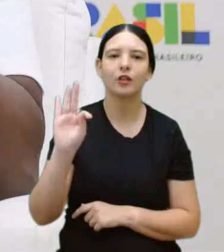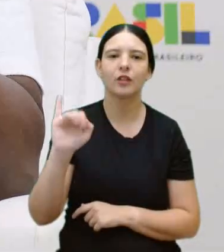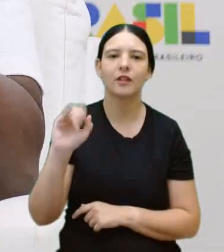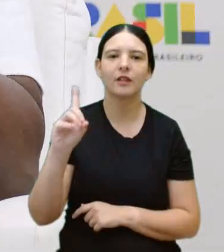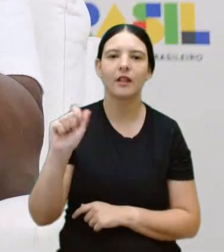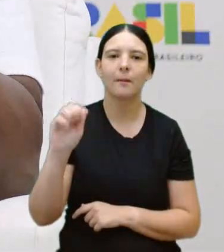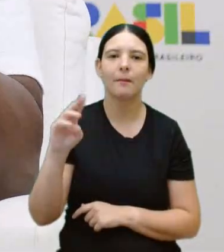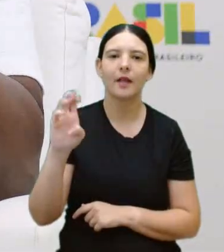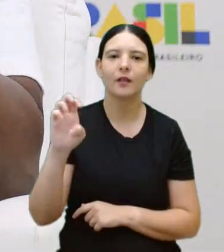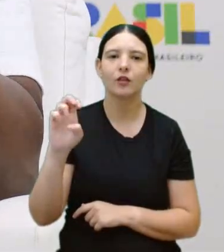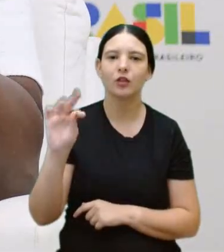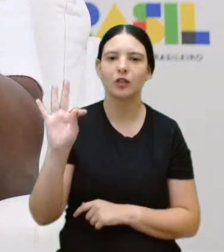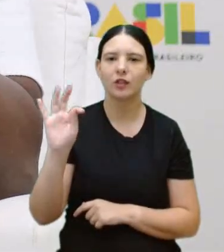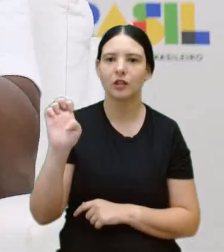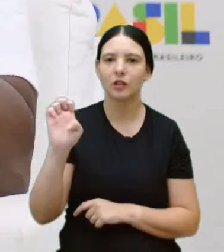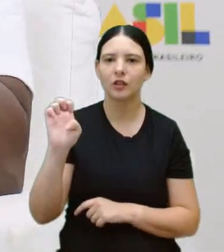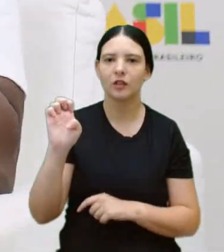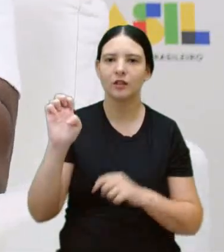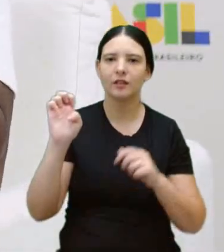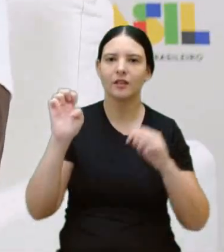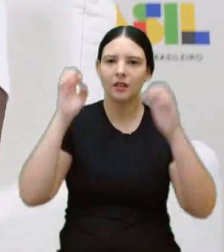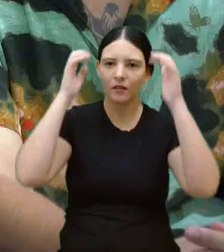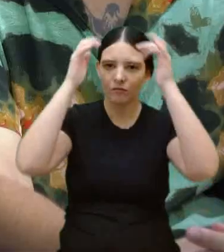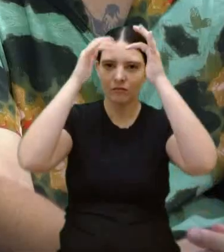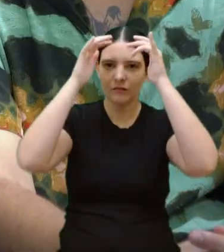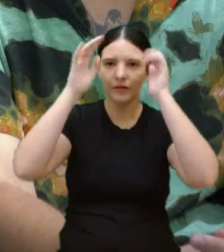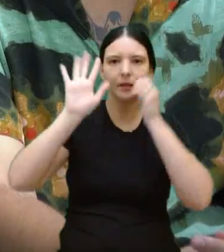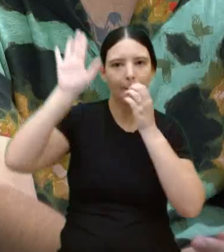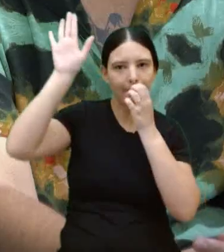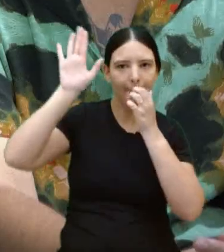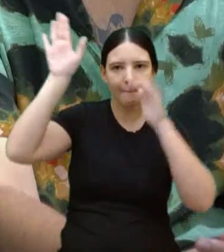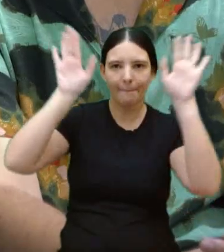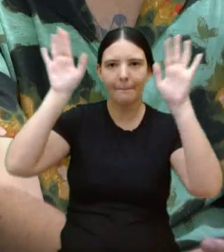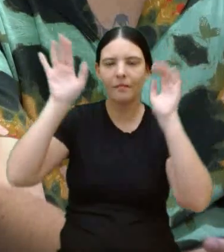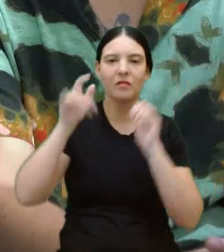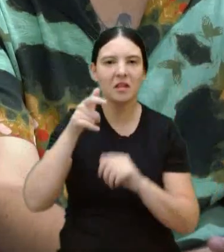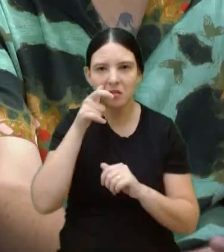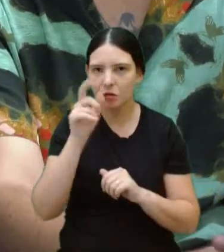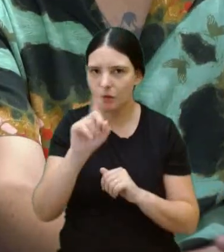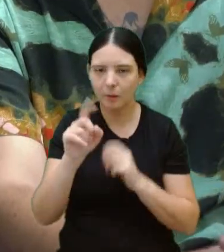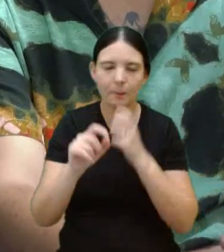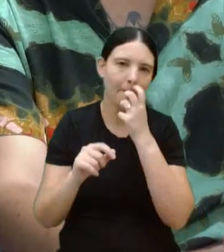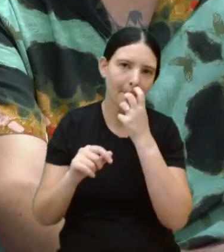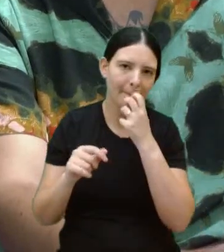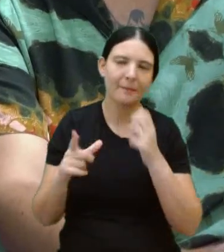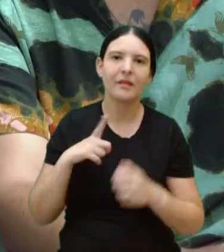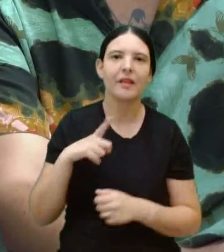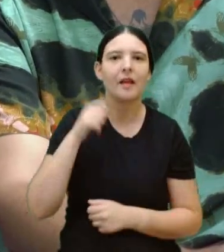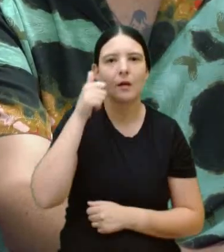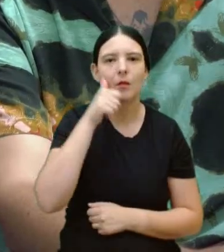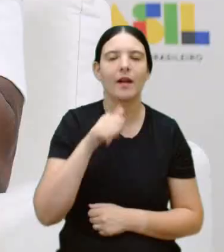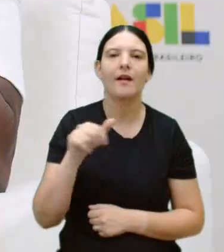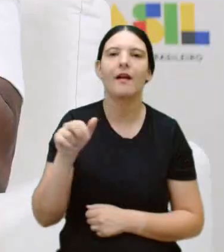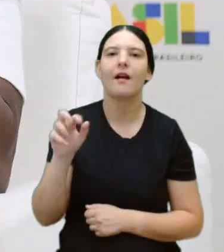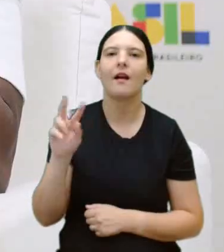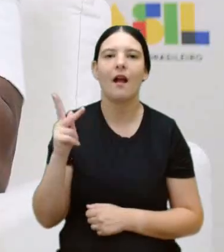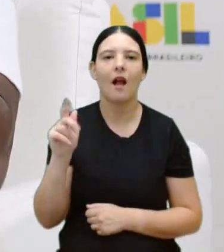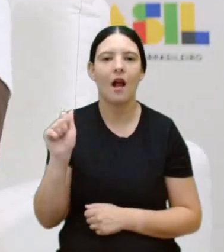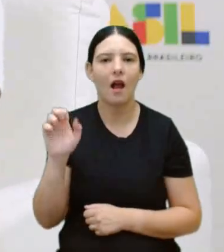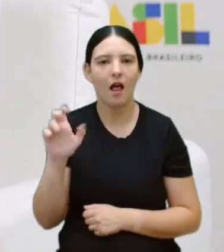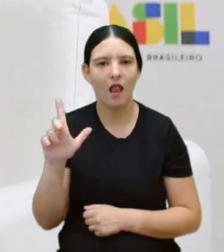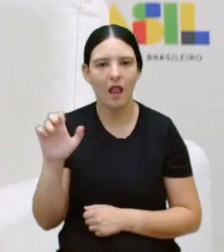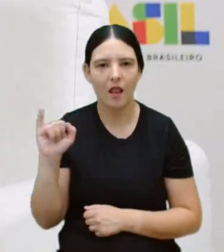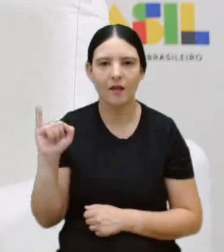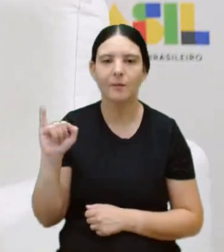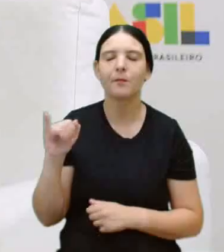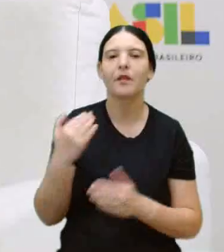plateia. Bastante gente assistiu. Para quem não assistiu, tem uma personagem que é a Riley, e ela está entrando na puberdade, e